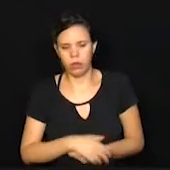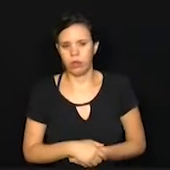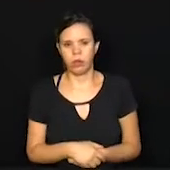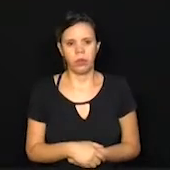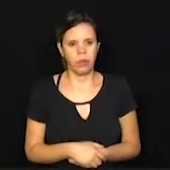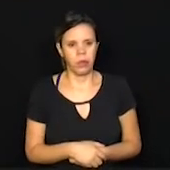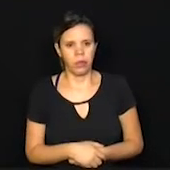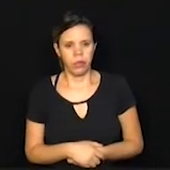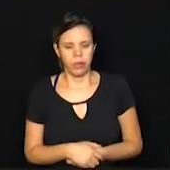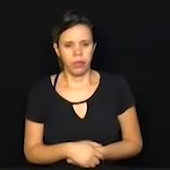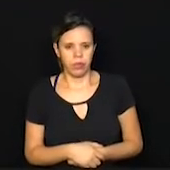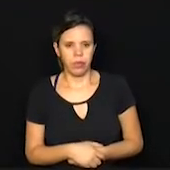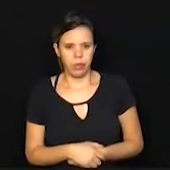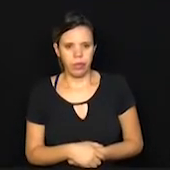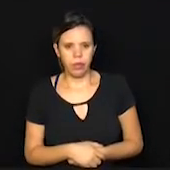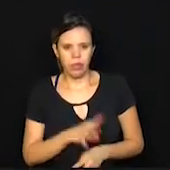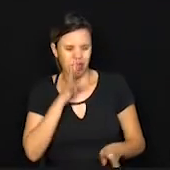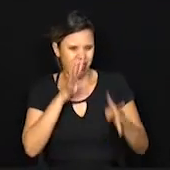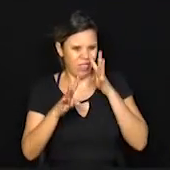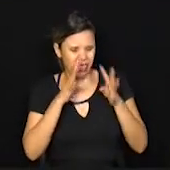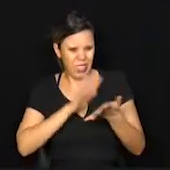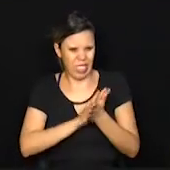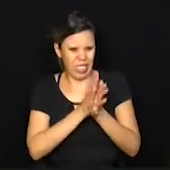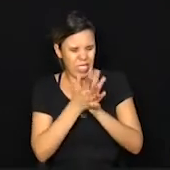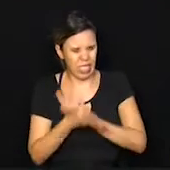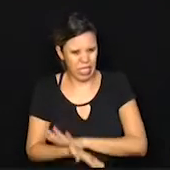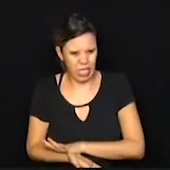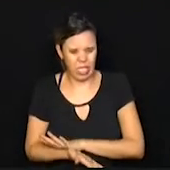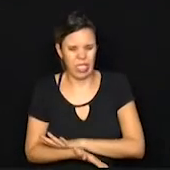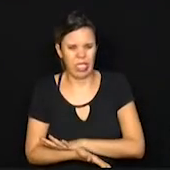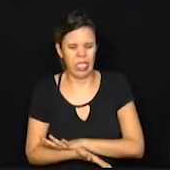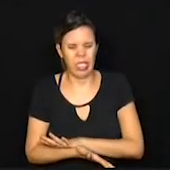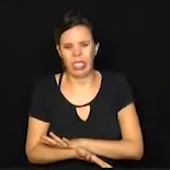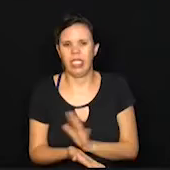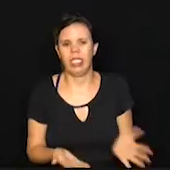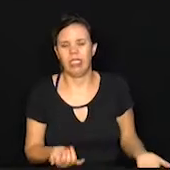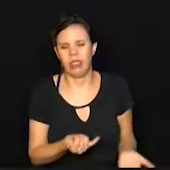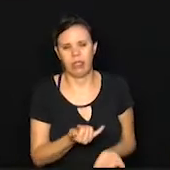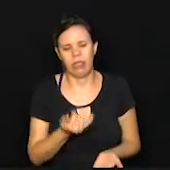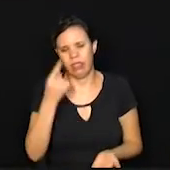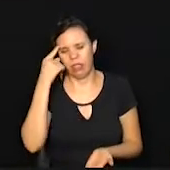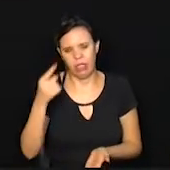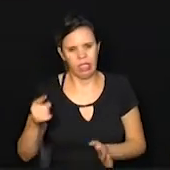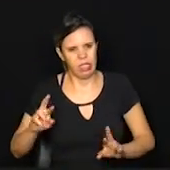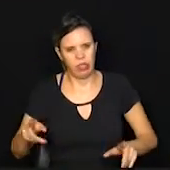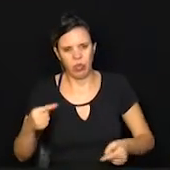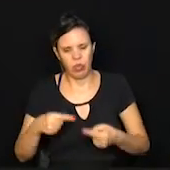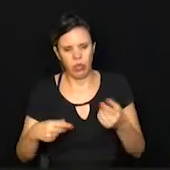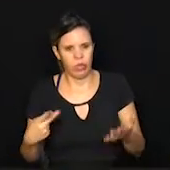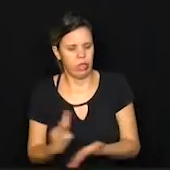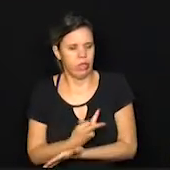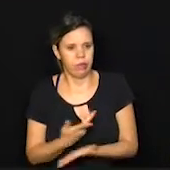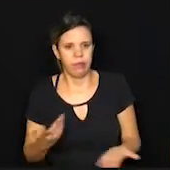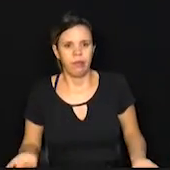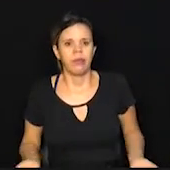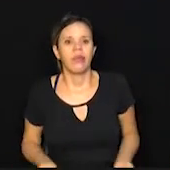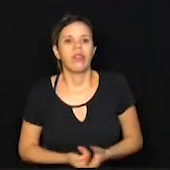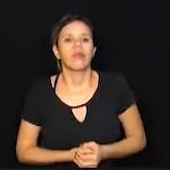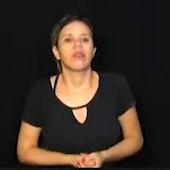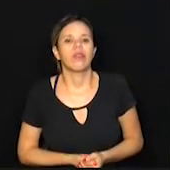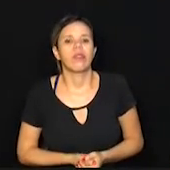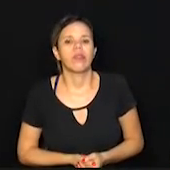é de um sadismo de uma brutalidade de uma ideia completamente degenerada né enfim